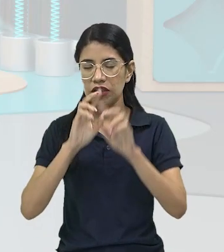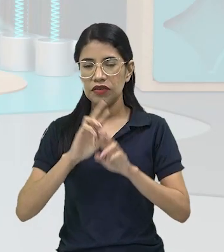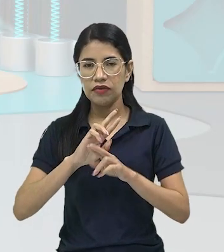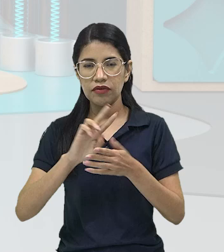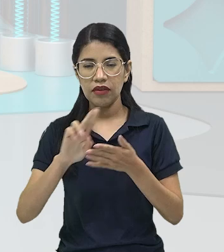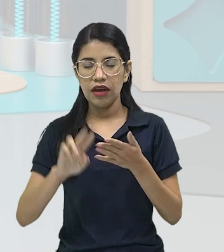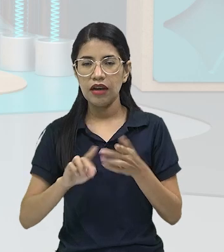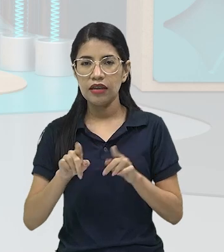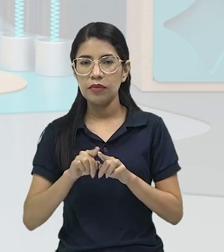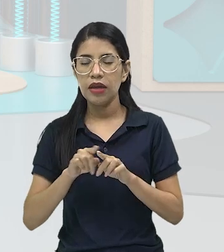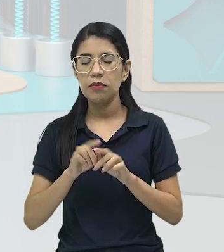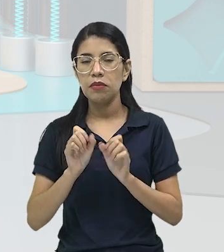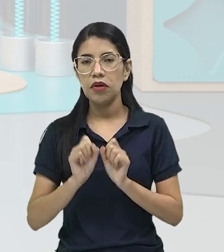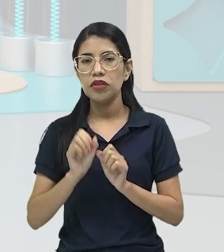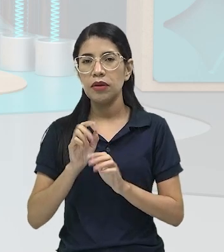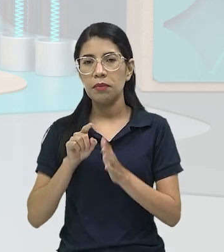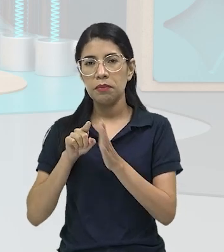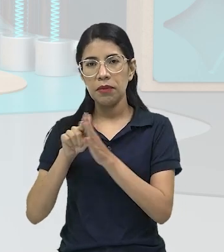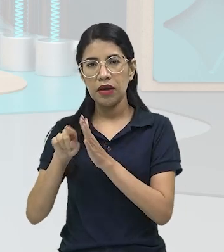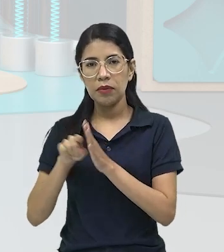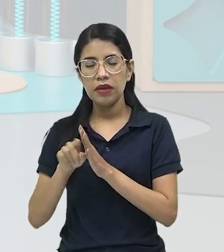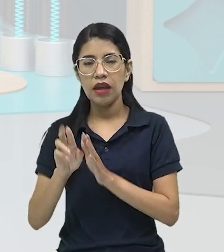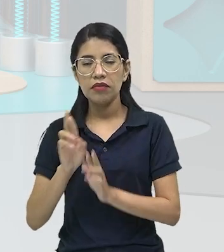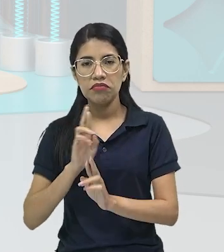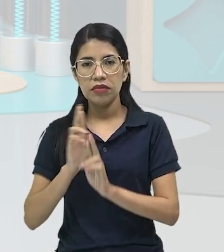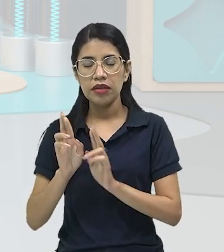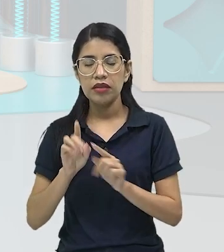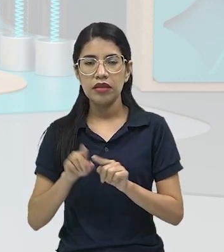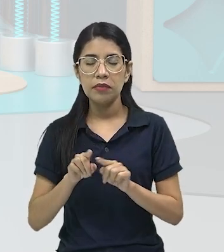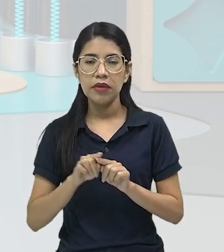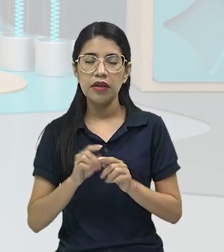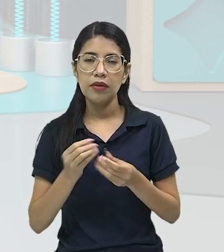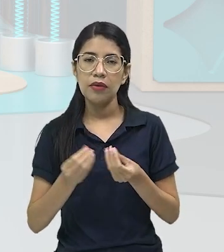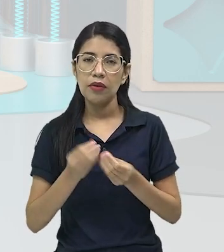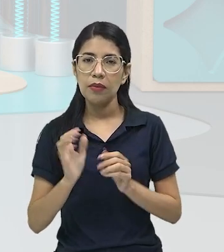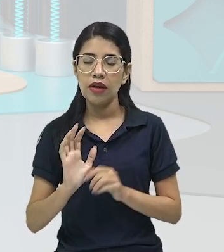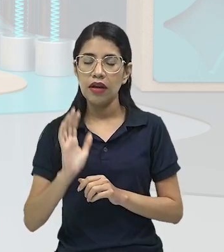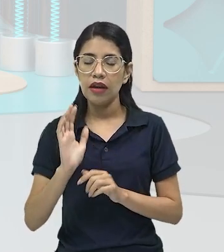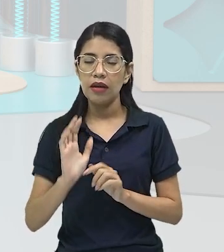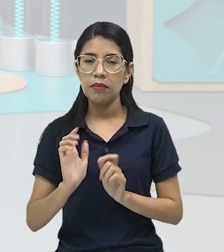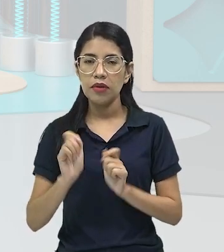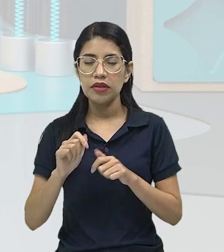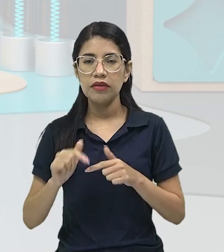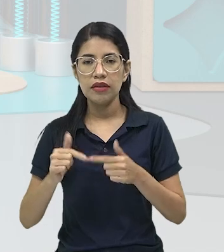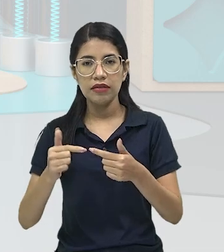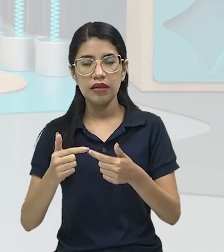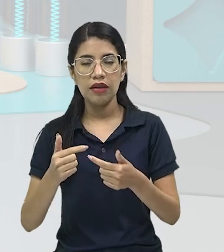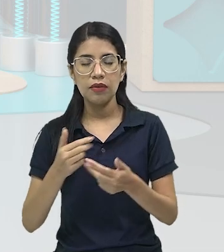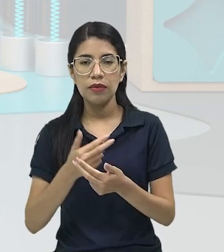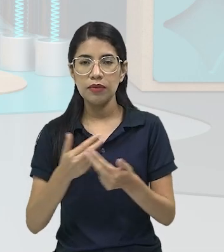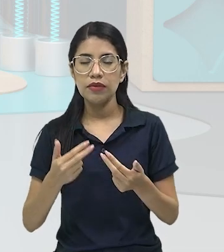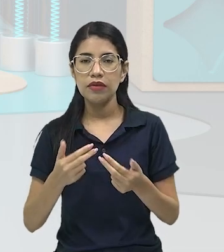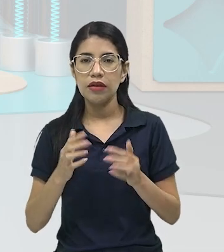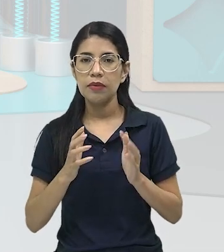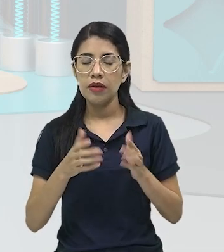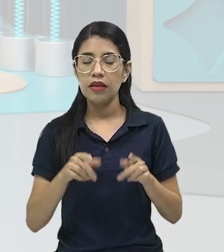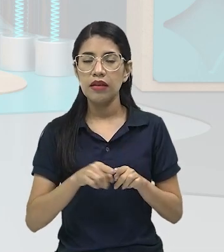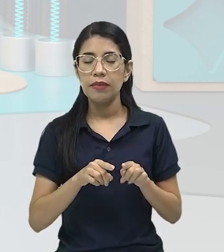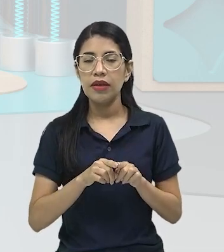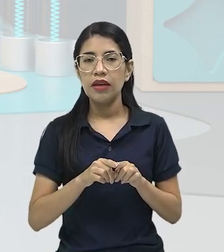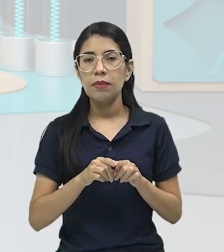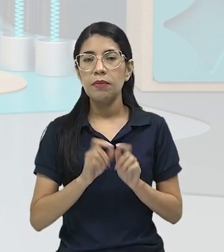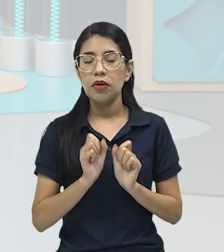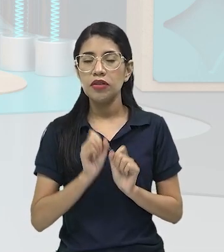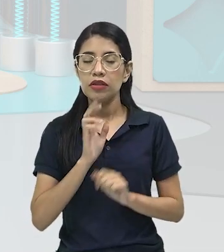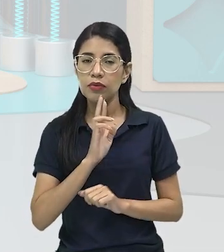que você precisa realizar essas tarefas chatas, ao mesmo tempo ele pode te dar informações tendenciosas ou mesmo erradas